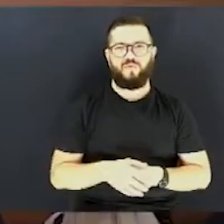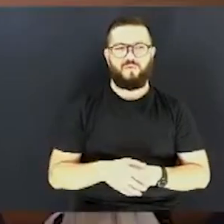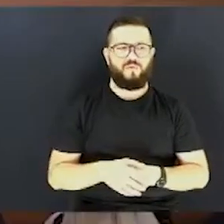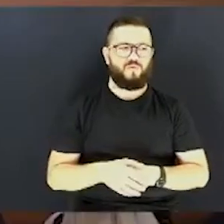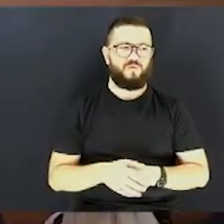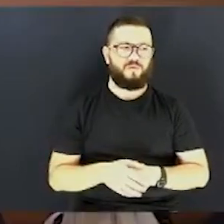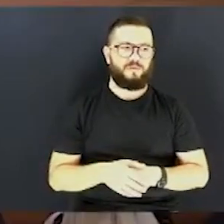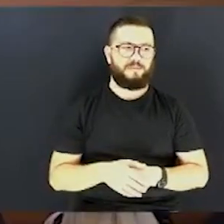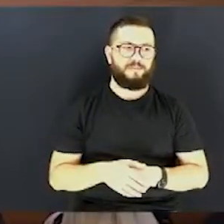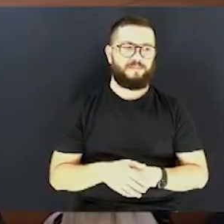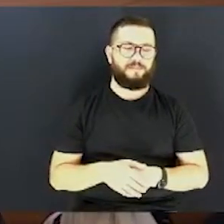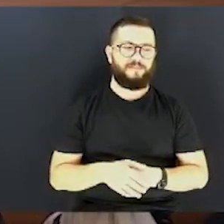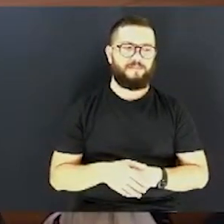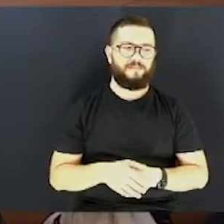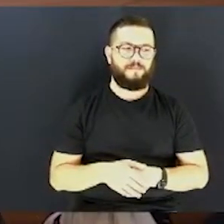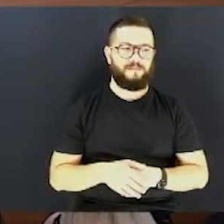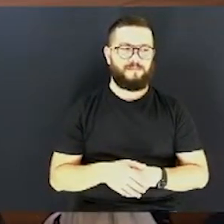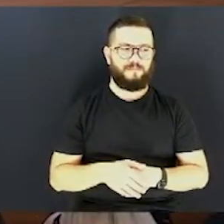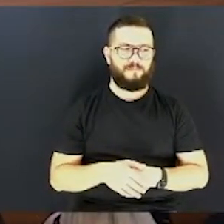no processo de votação.